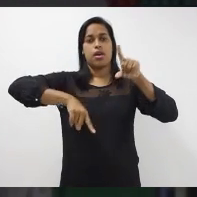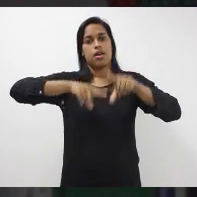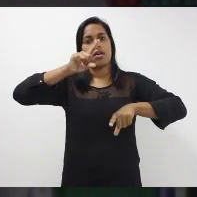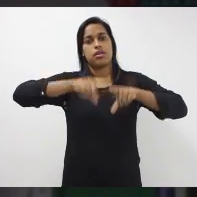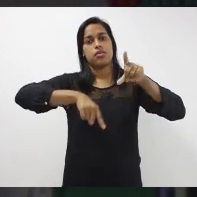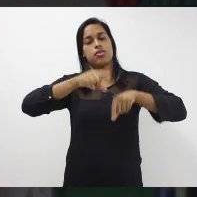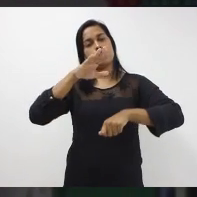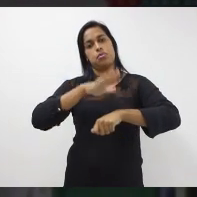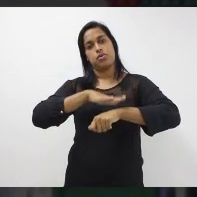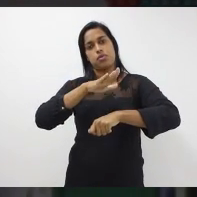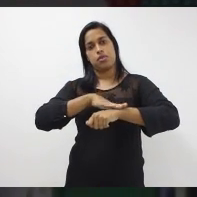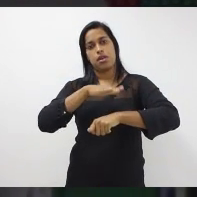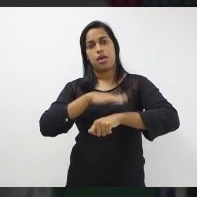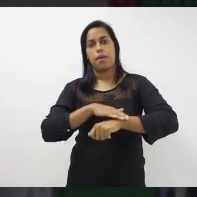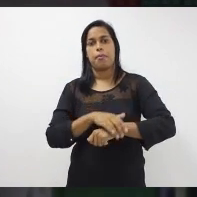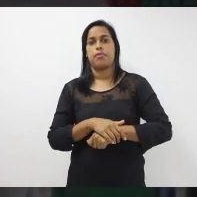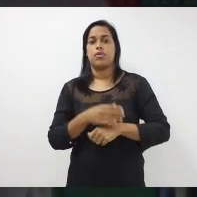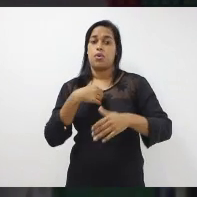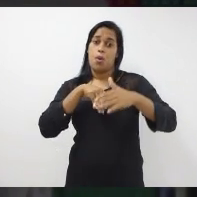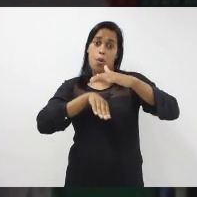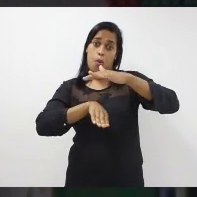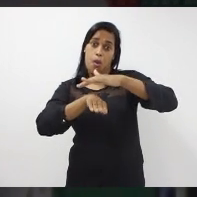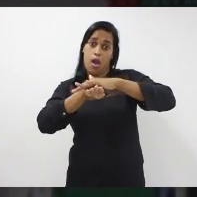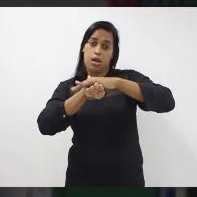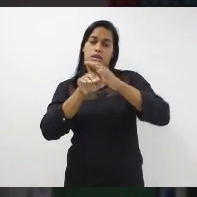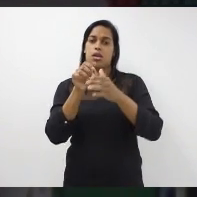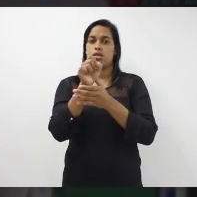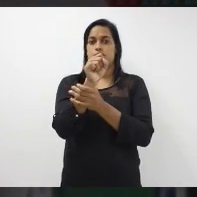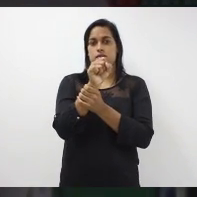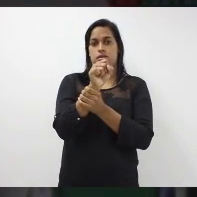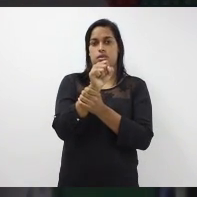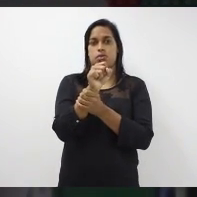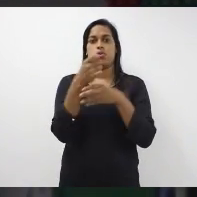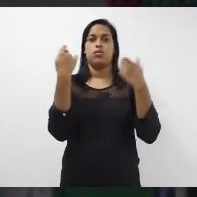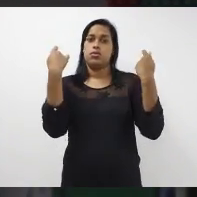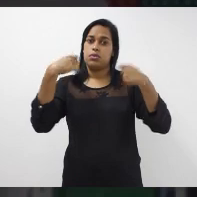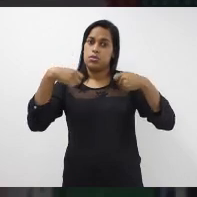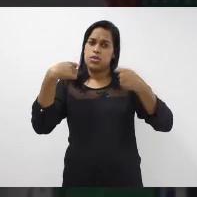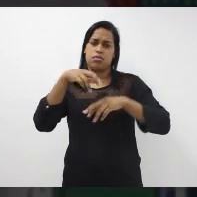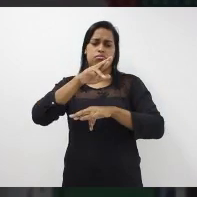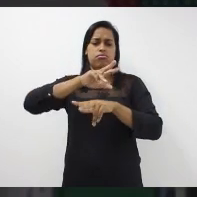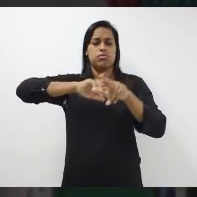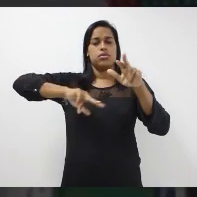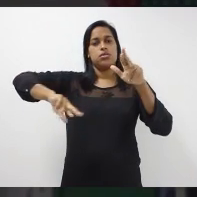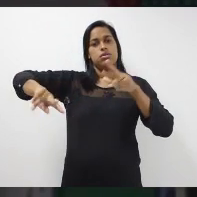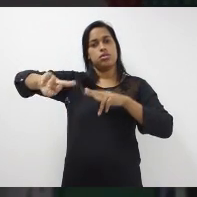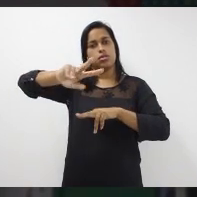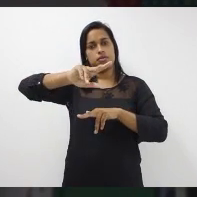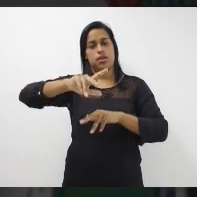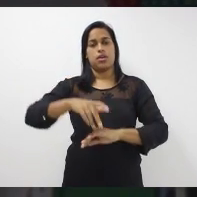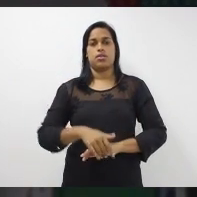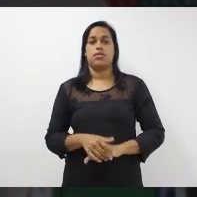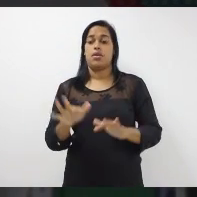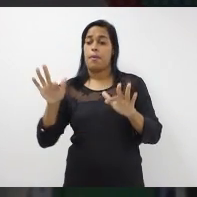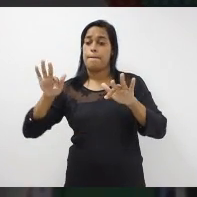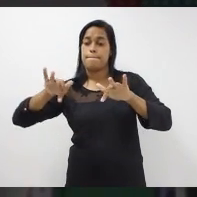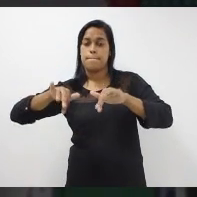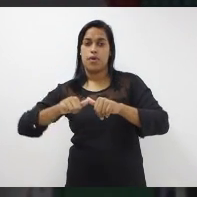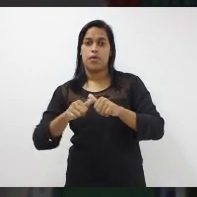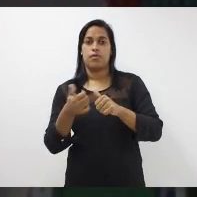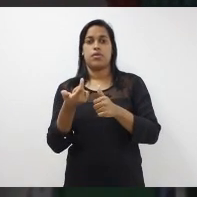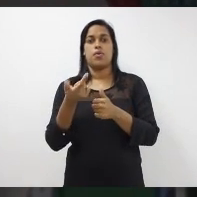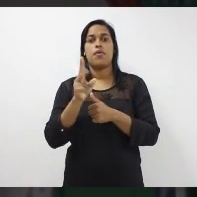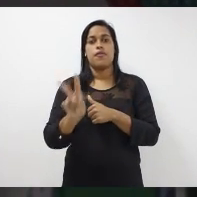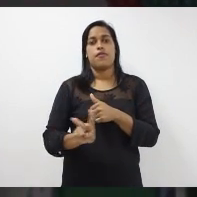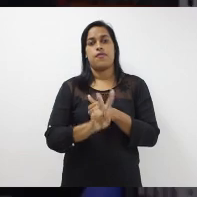um período, ou seja, armazenagem, seguro, deterioração, entre outros. E, por fim, a gente fala do custo